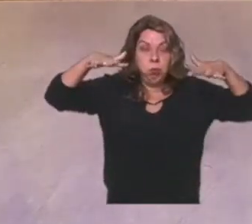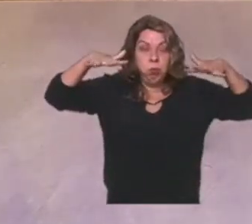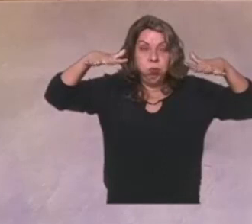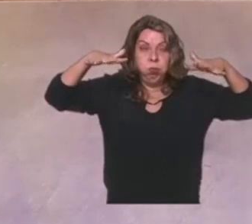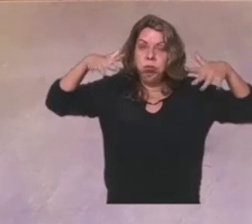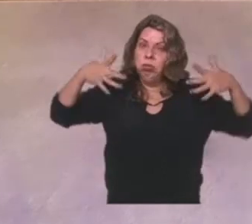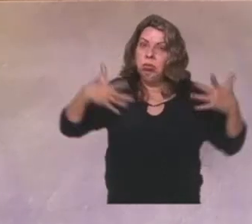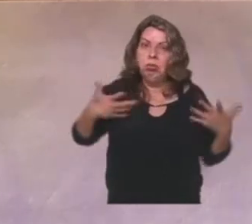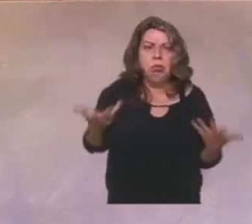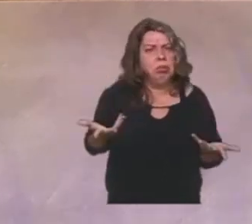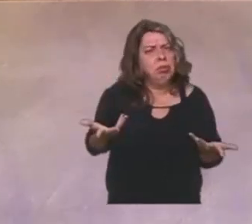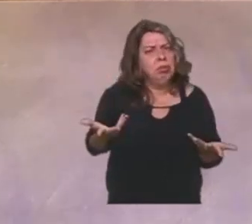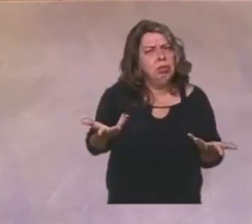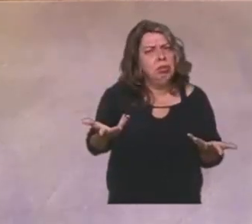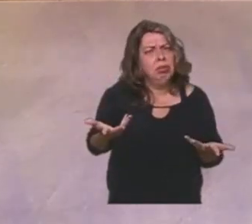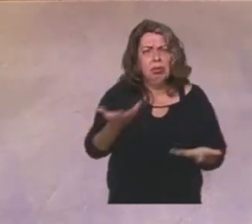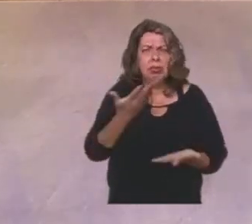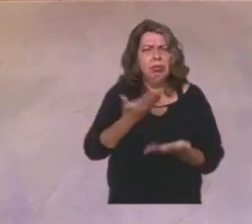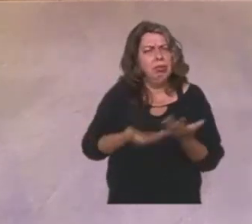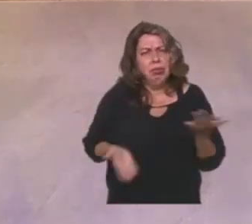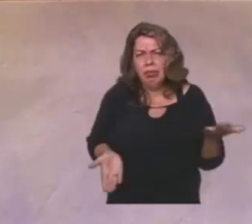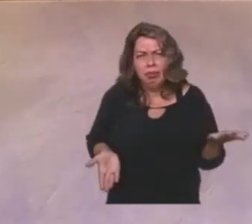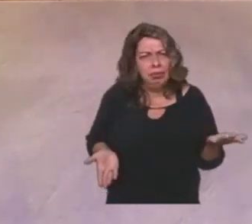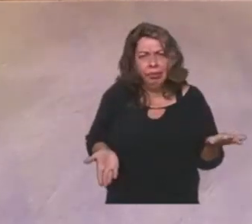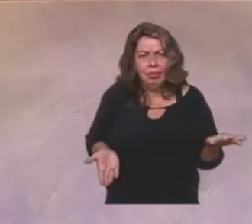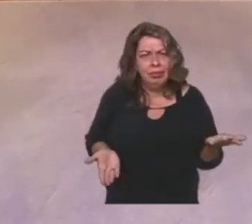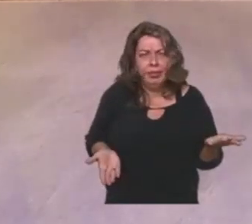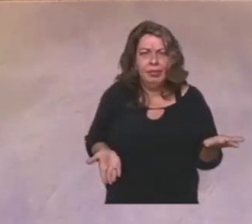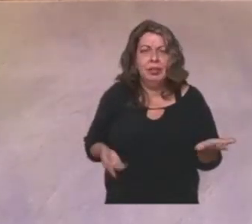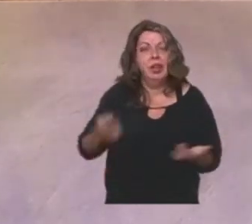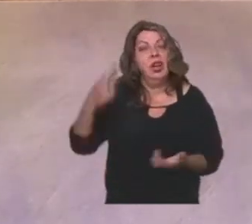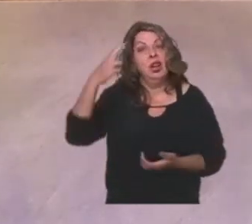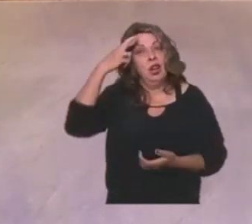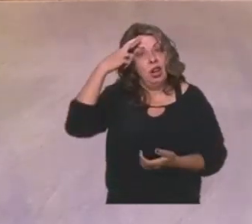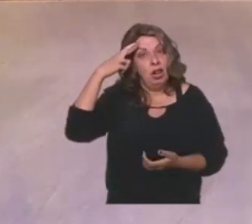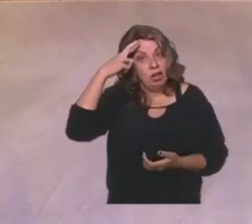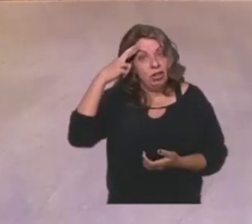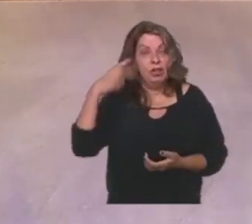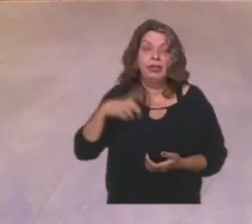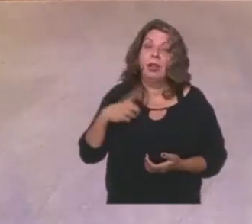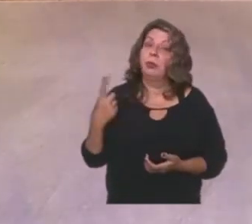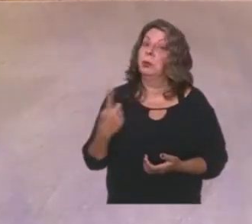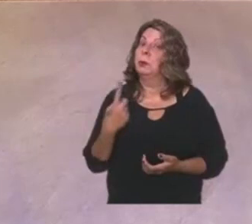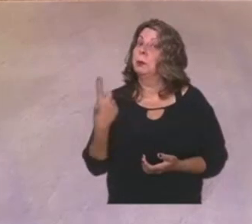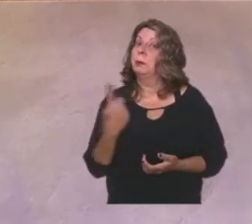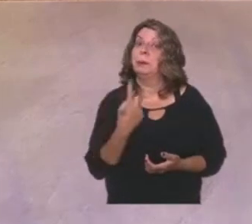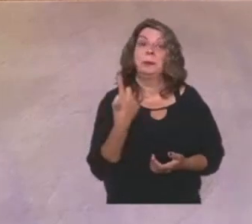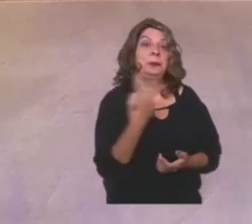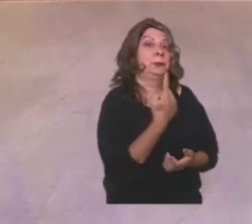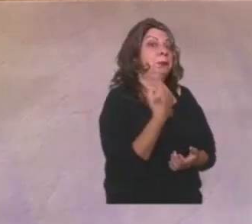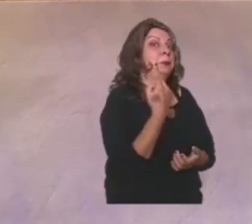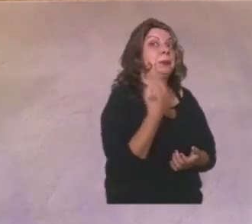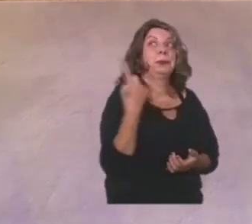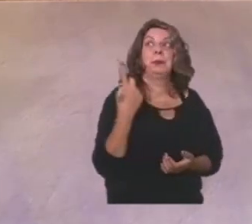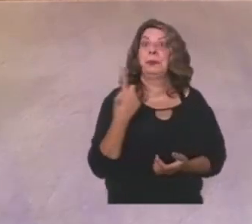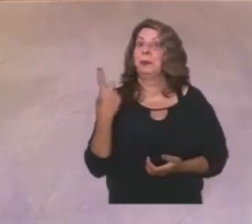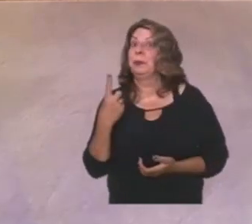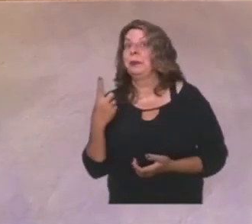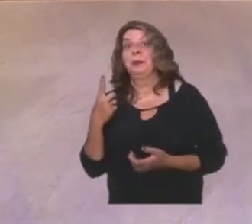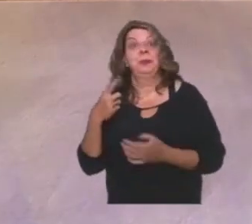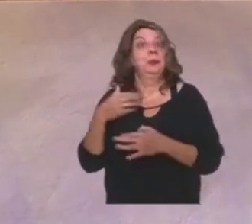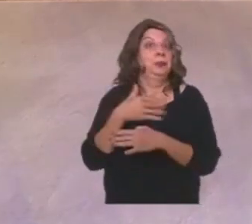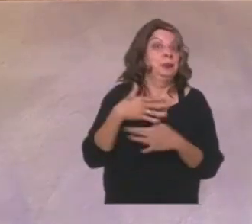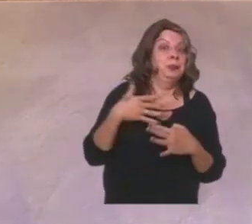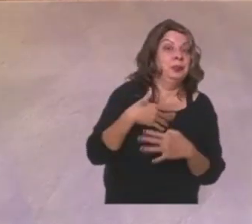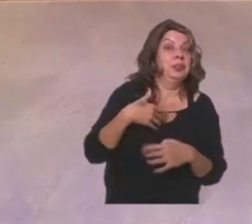incrível. Mas, ó, não foi dessa vez, né? E o Rogerinho está nesse momento circulando por algum lugar do estado, alguma